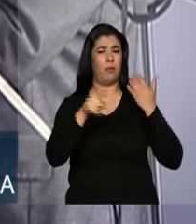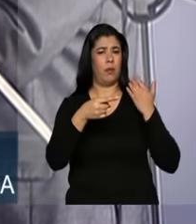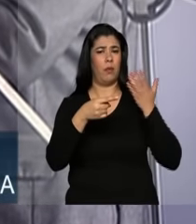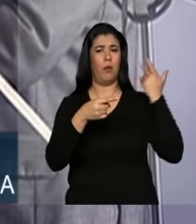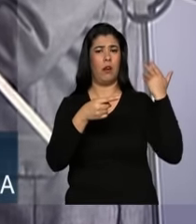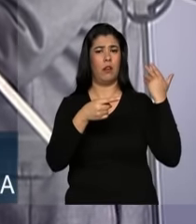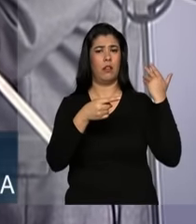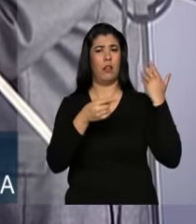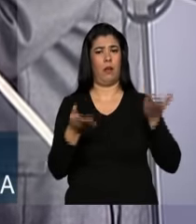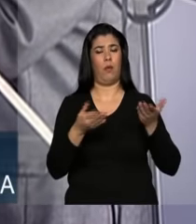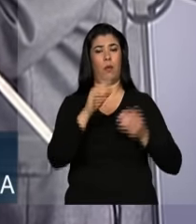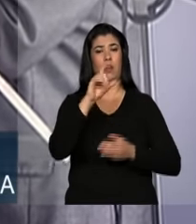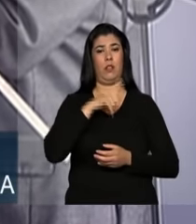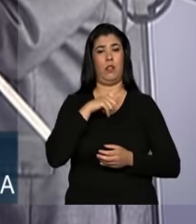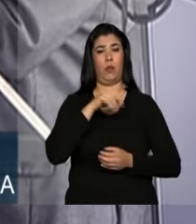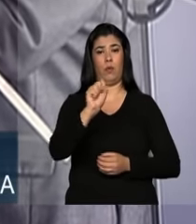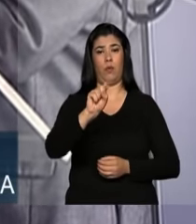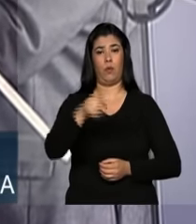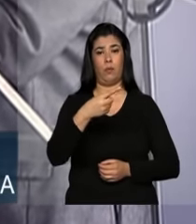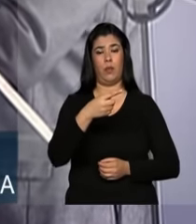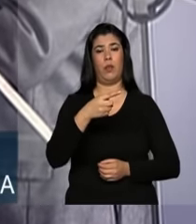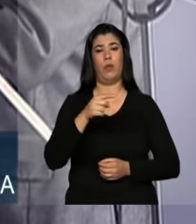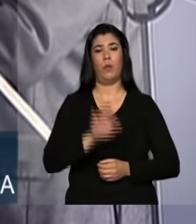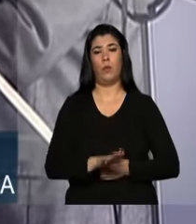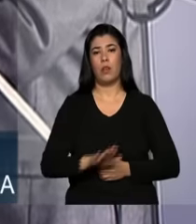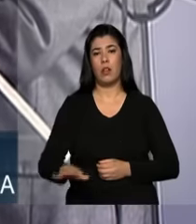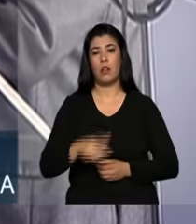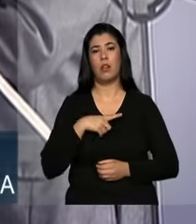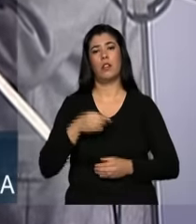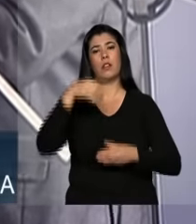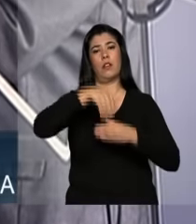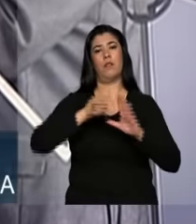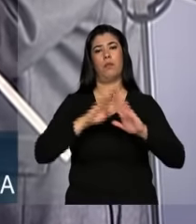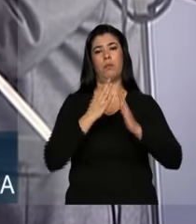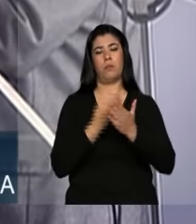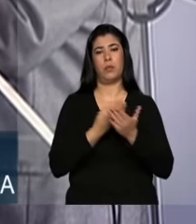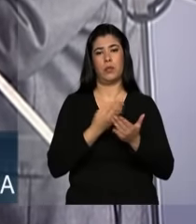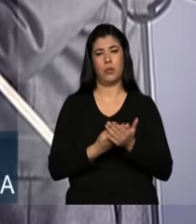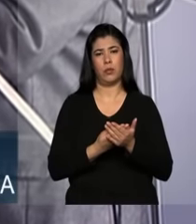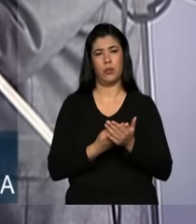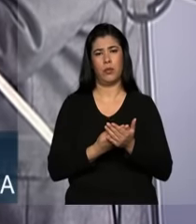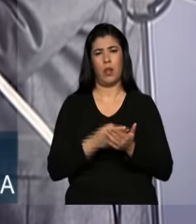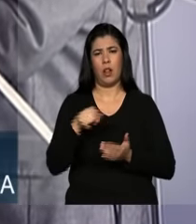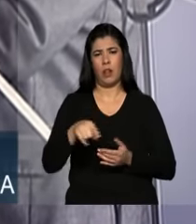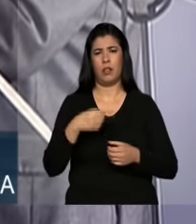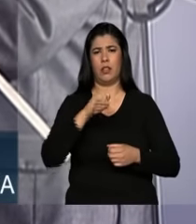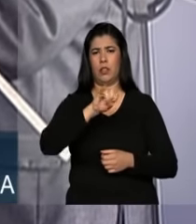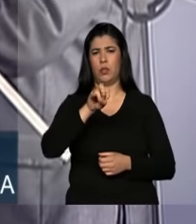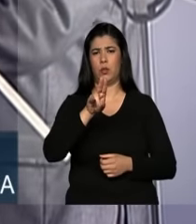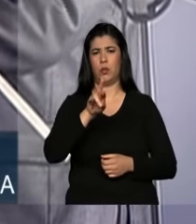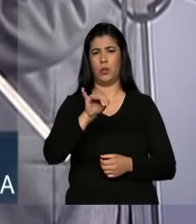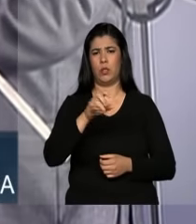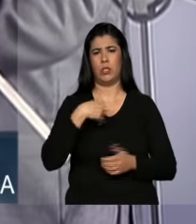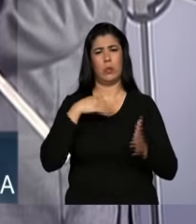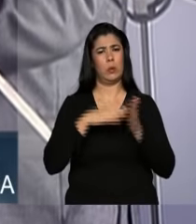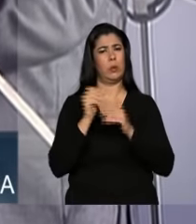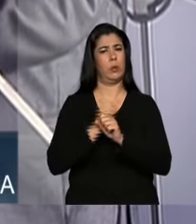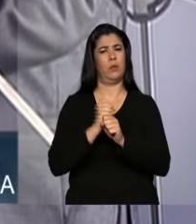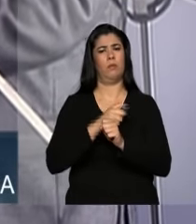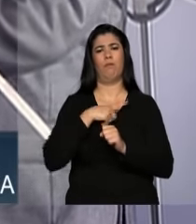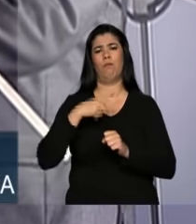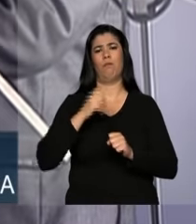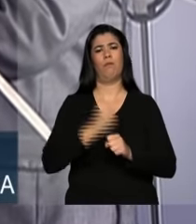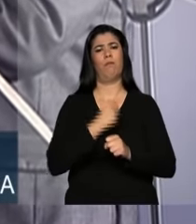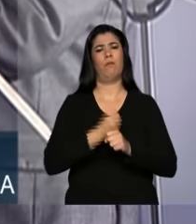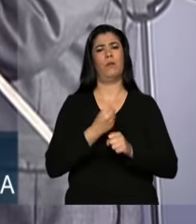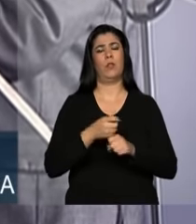atendidas. Juazeiro, há mais de 20 anos, não se construía uma creche. Está concluído